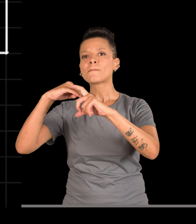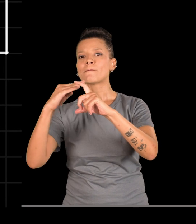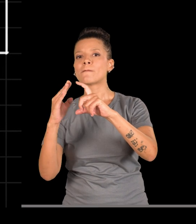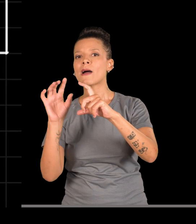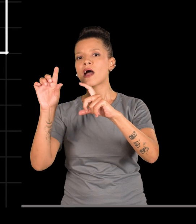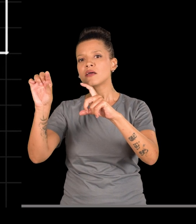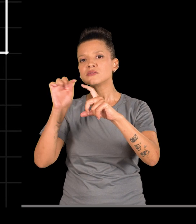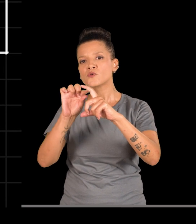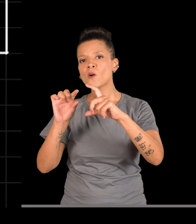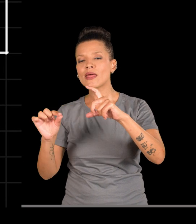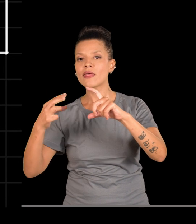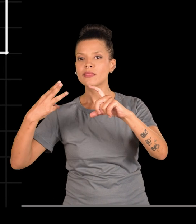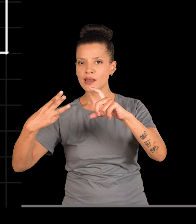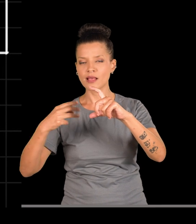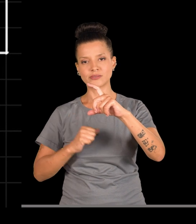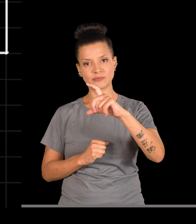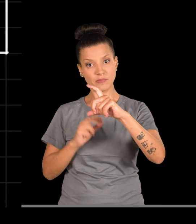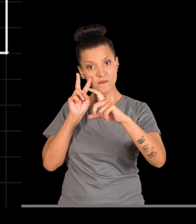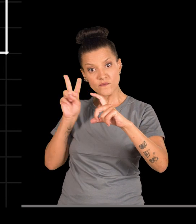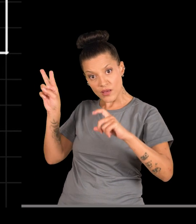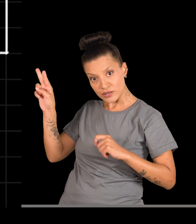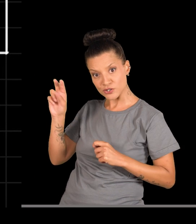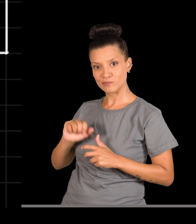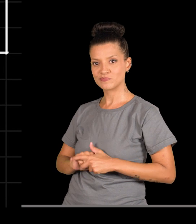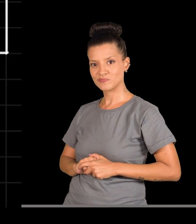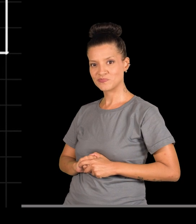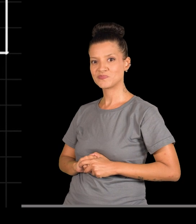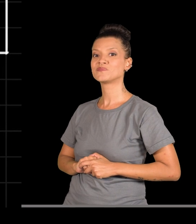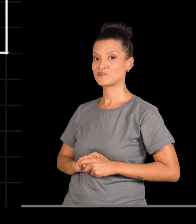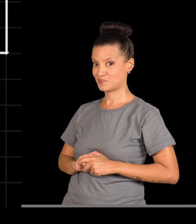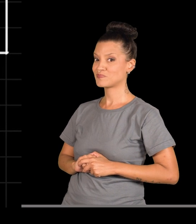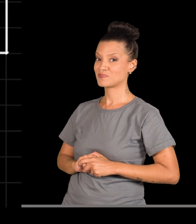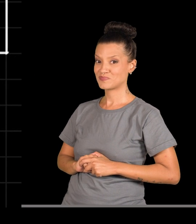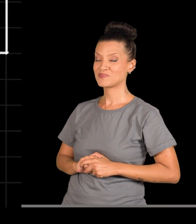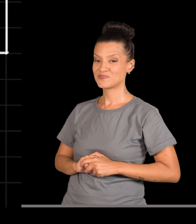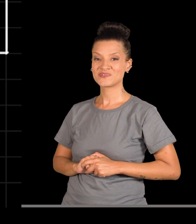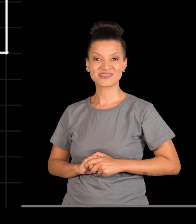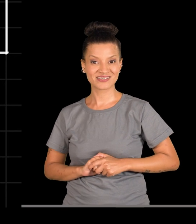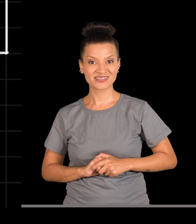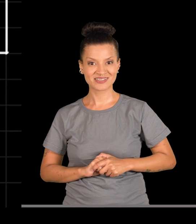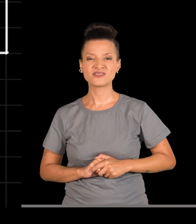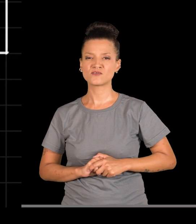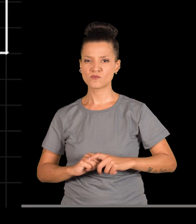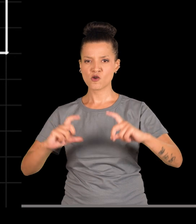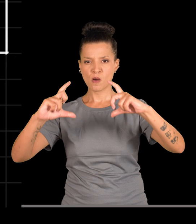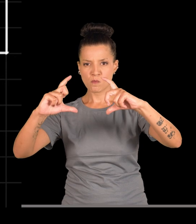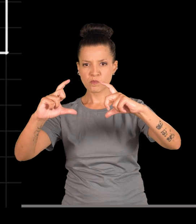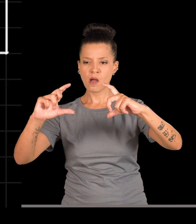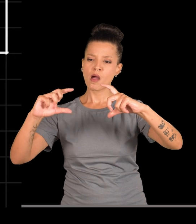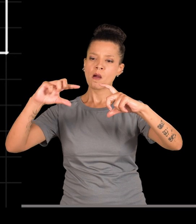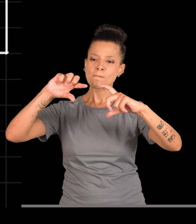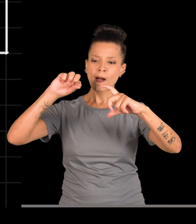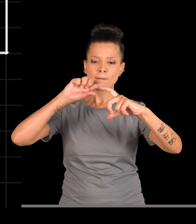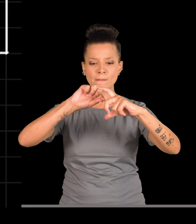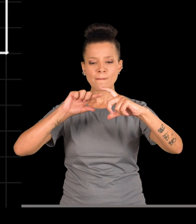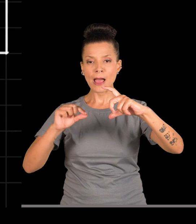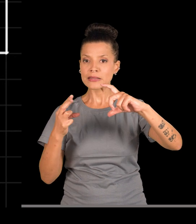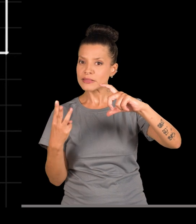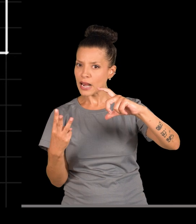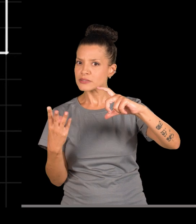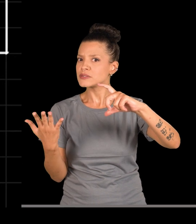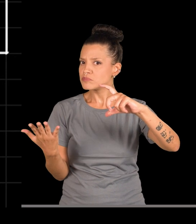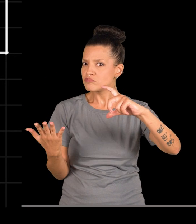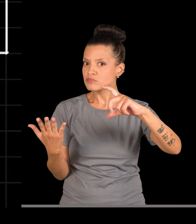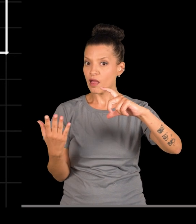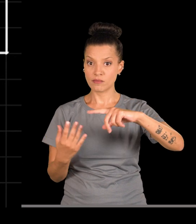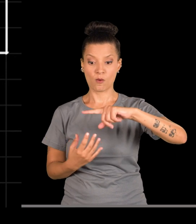essa aqui também e pintei essa aqui. Beleza? Pintando 3 dessas partes aqui, num total de